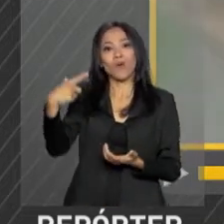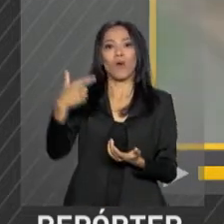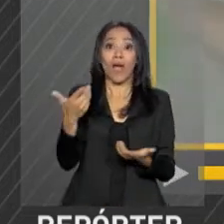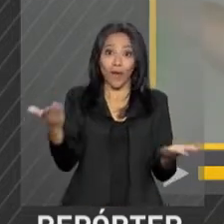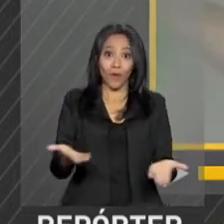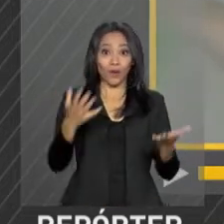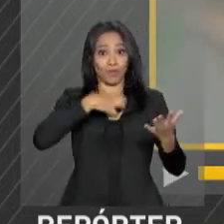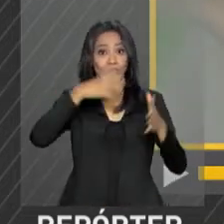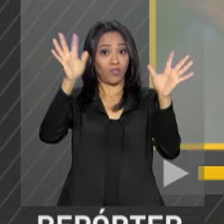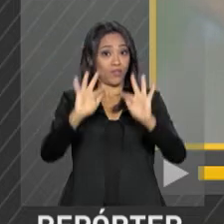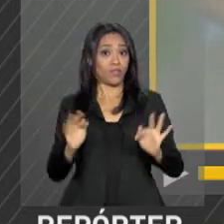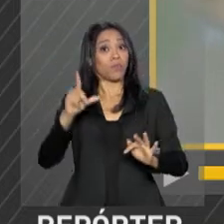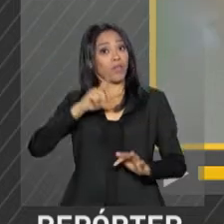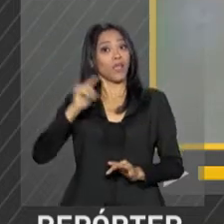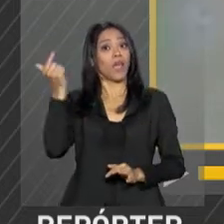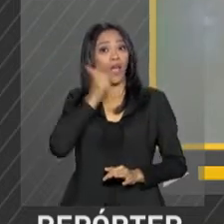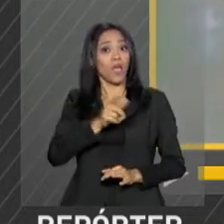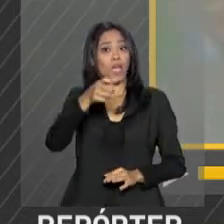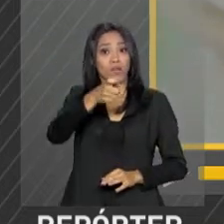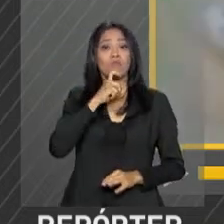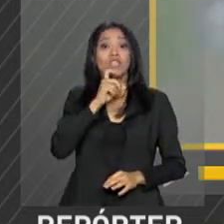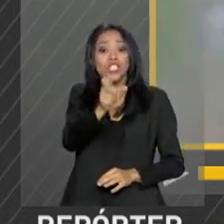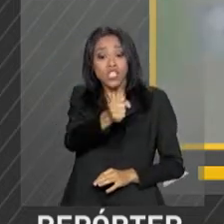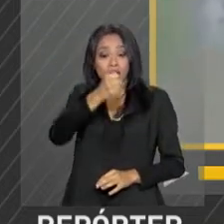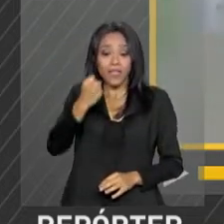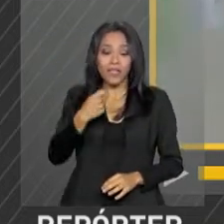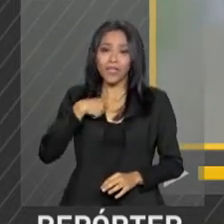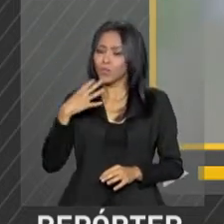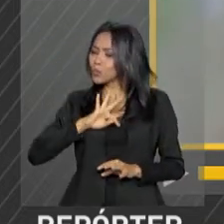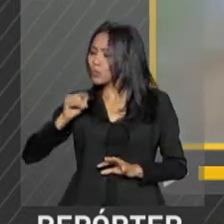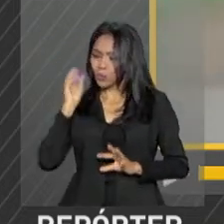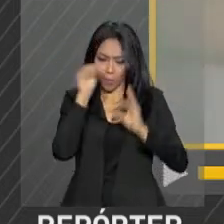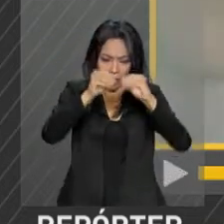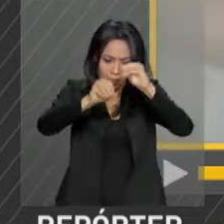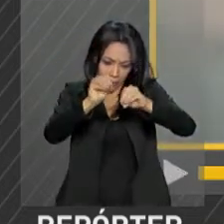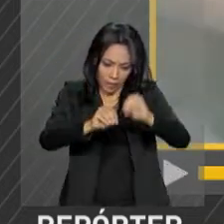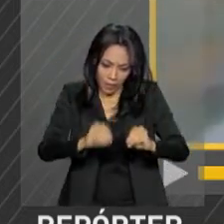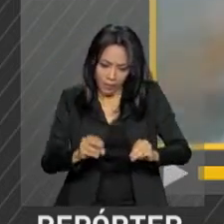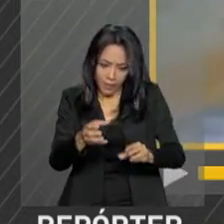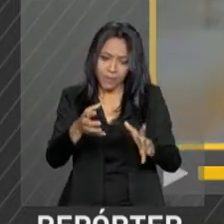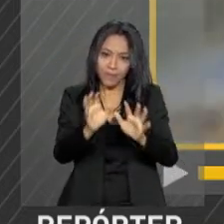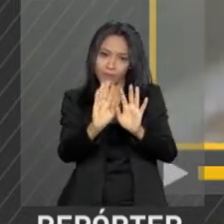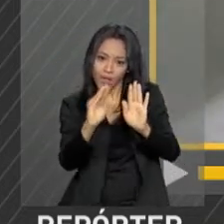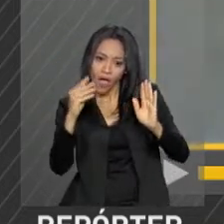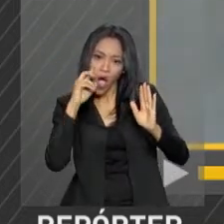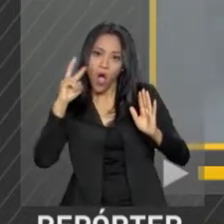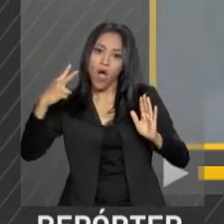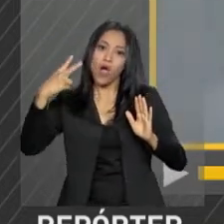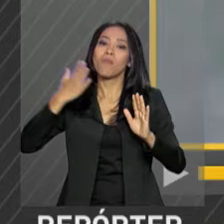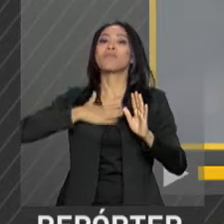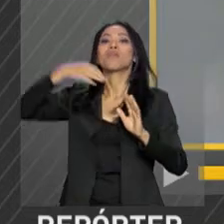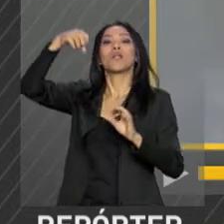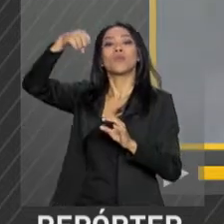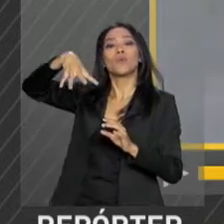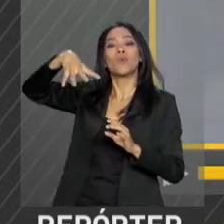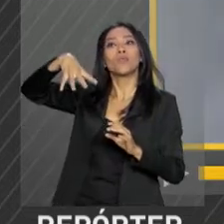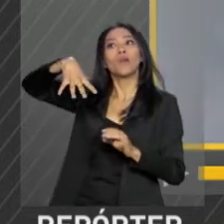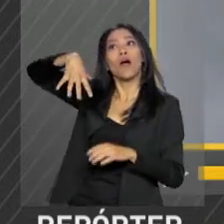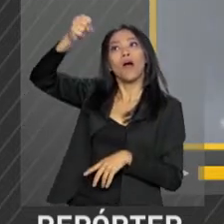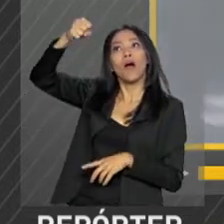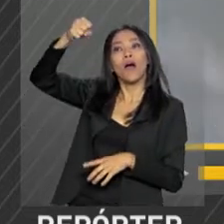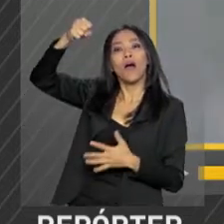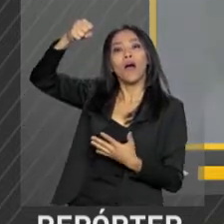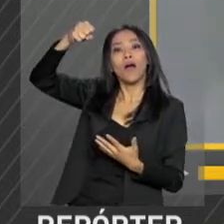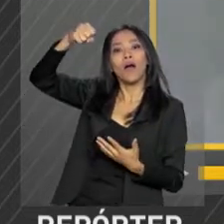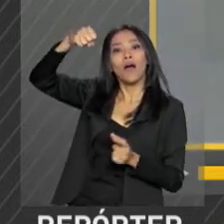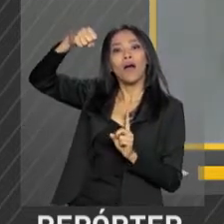porque tem minha geladeira para mim botar minhas coisas tudo dentro da minha geladeira. Aqui, olha, a minha luz, ligo,